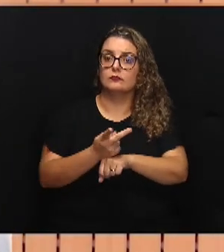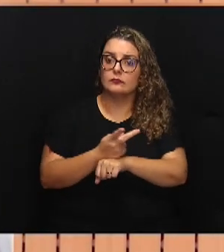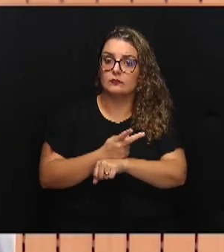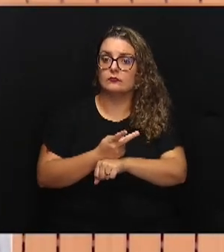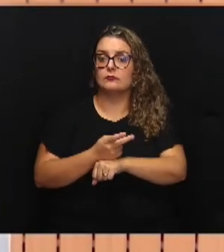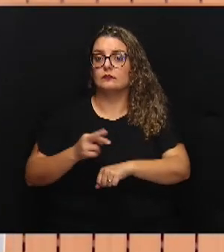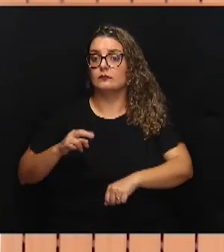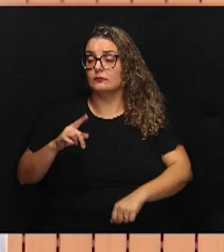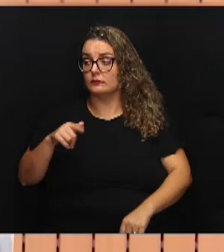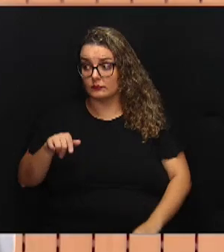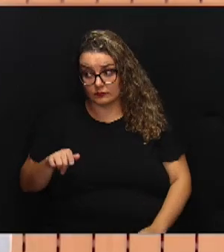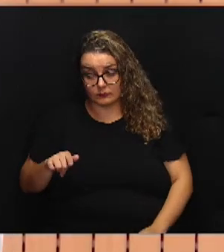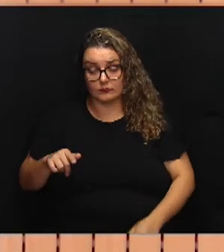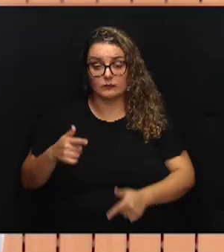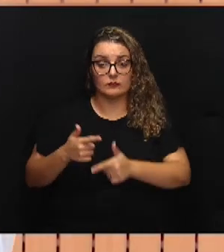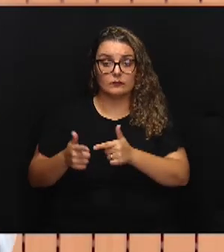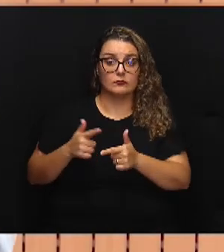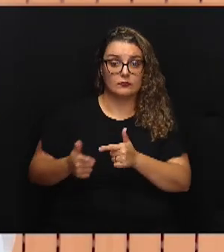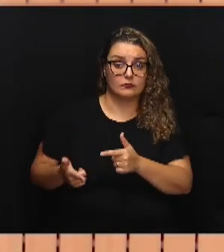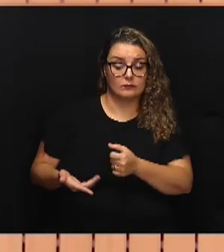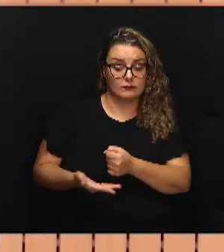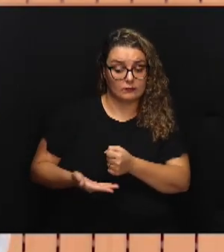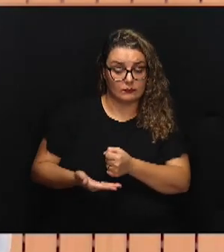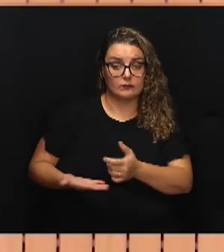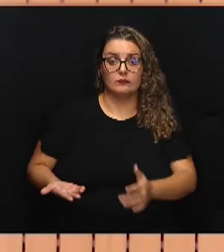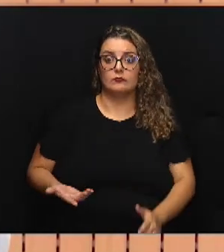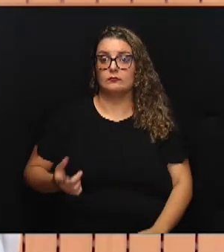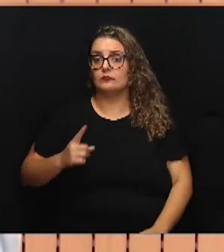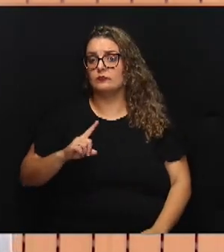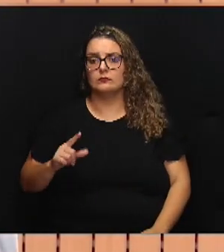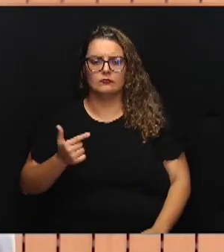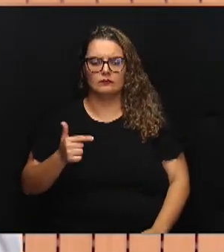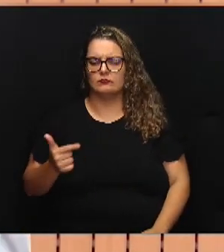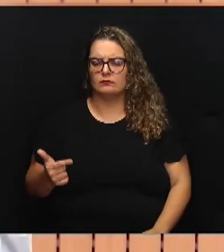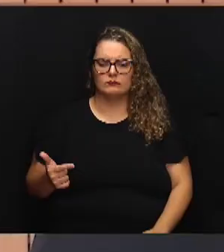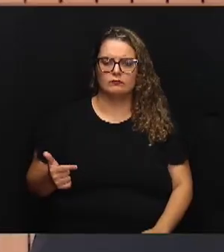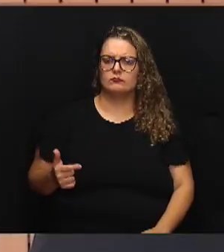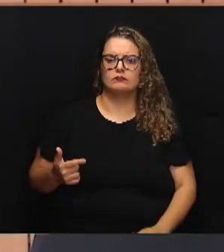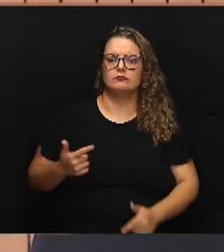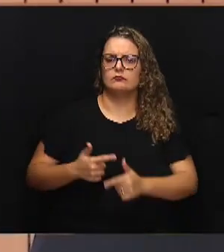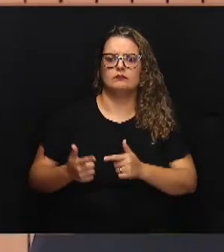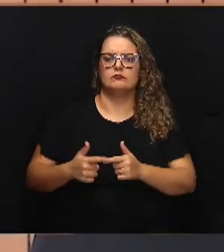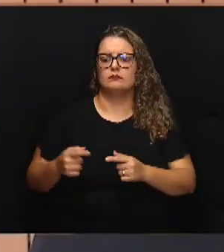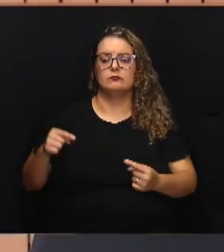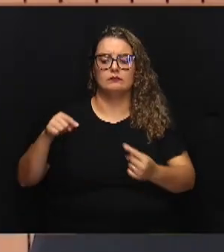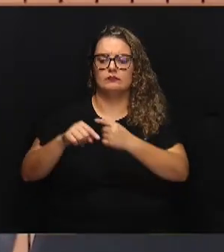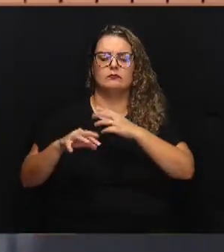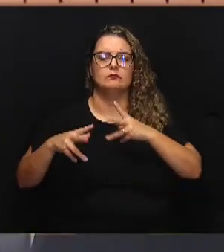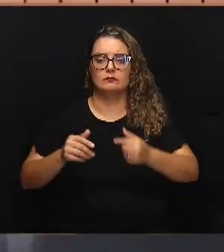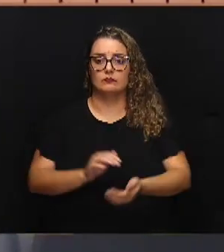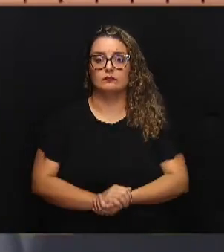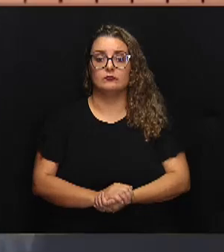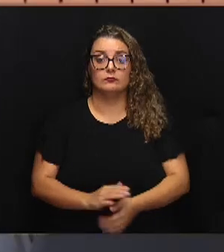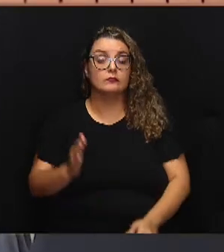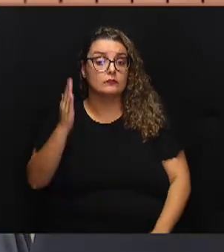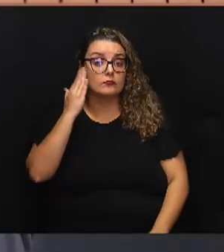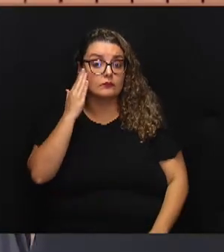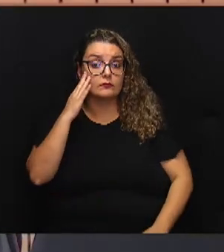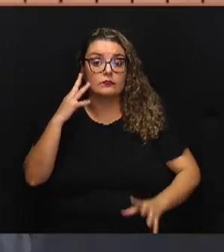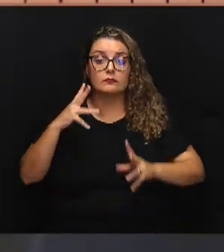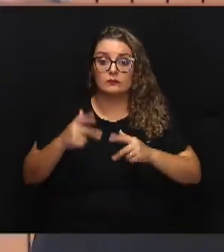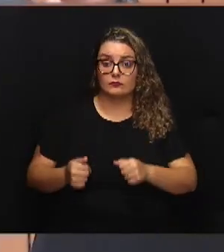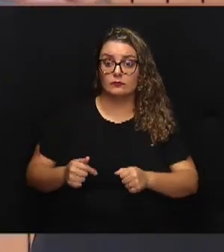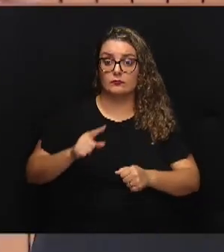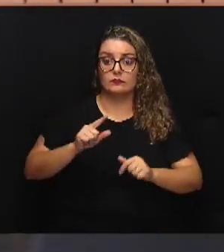do problema, que não se importa de remar ali contra a corrente, né? Porque a gente tem que entender, no final das contas, a gente não está na luta